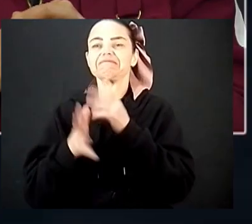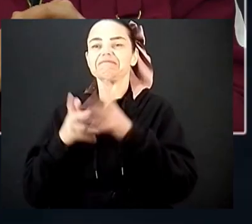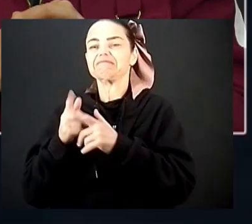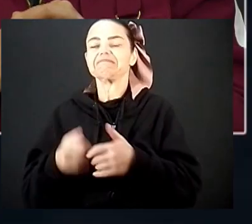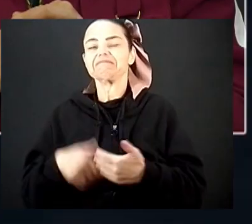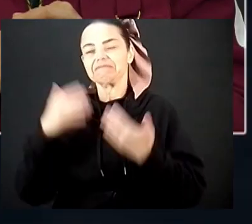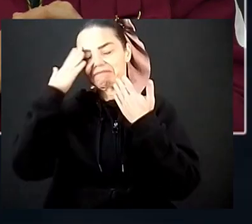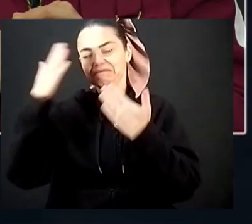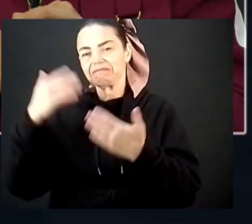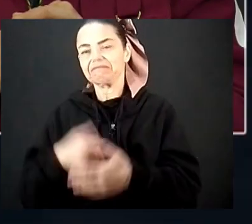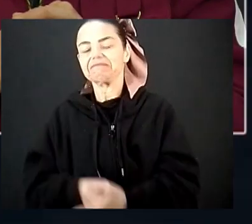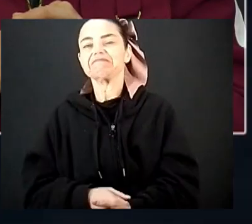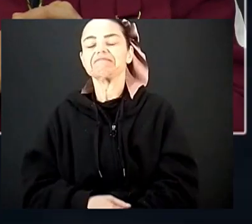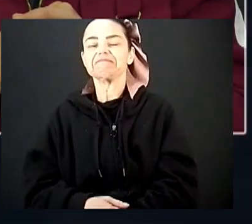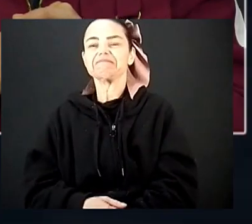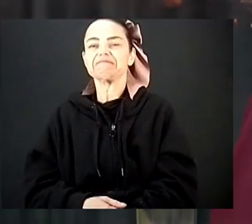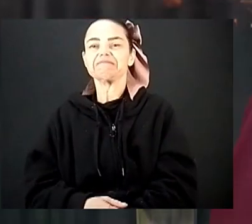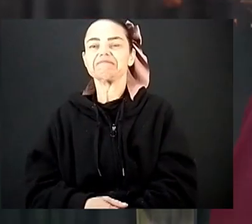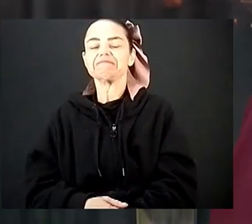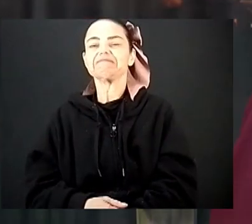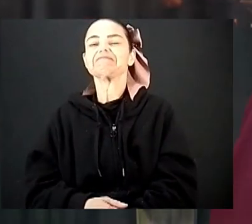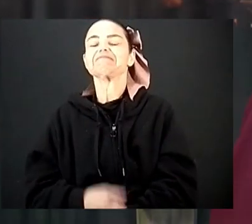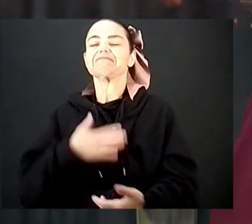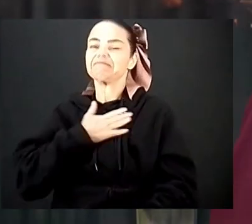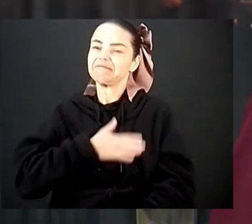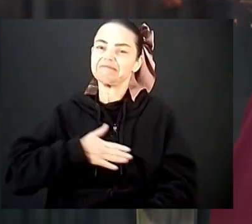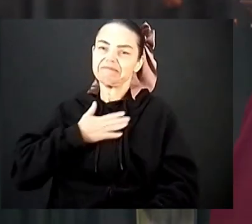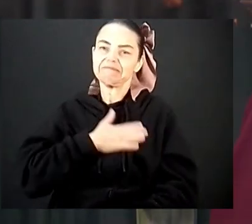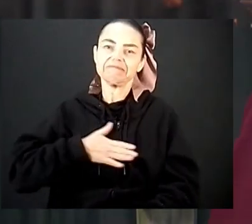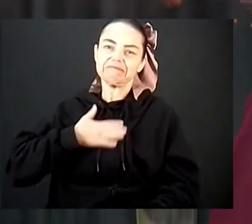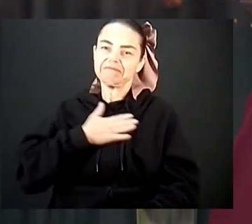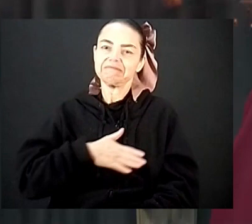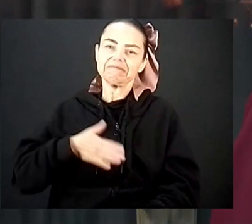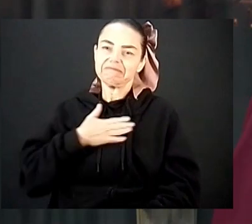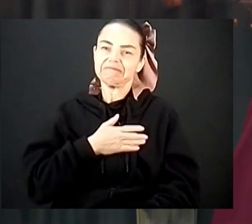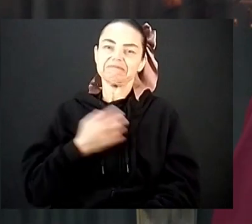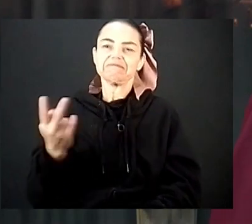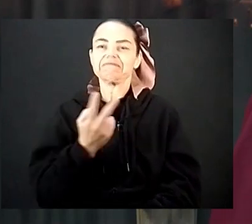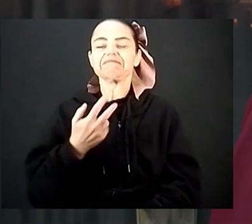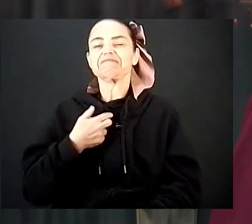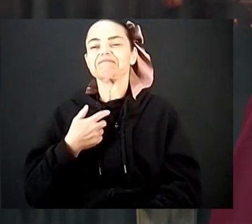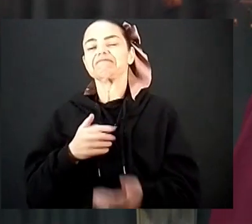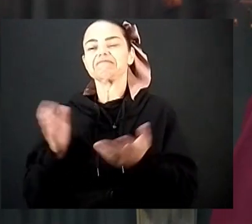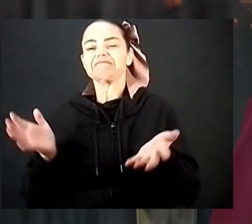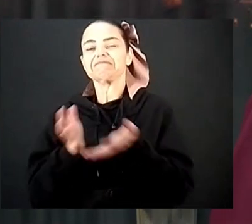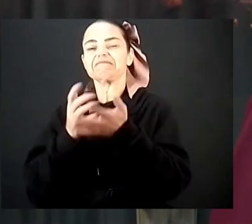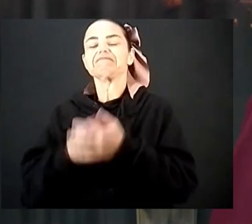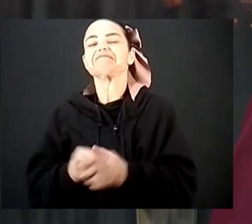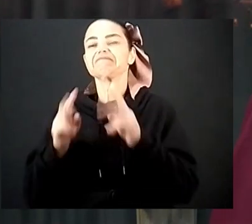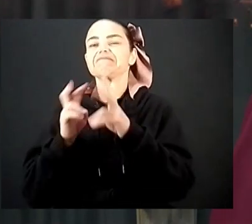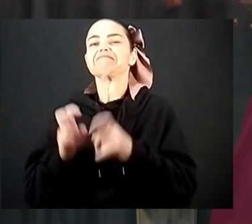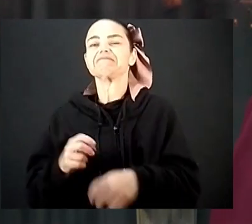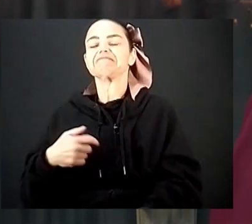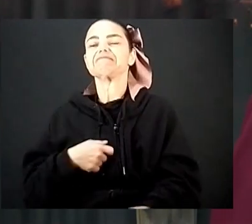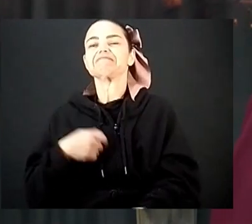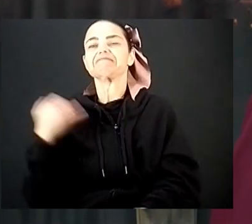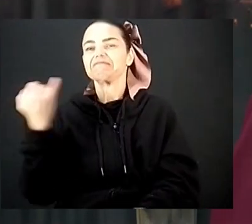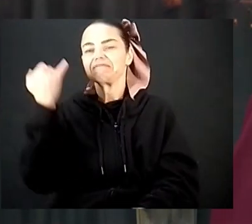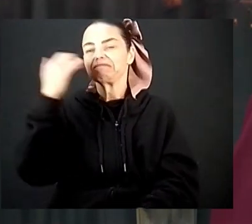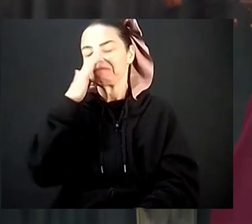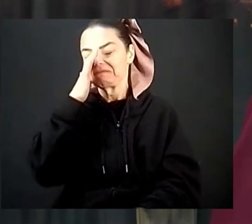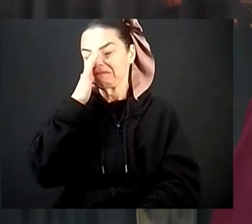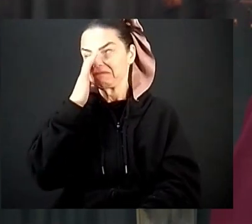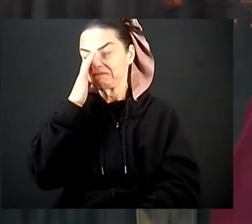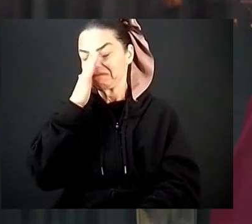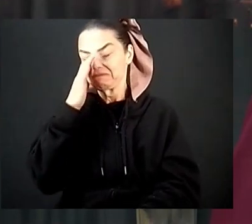sua participação. Imagina, foi um prazer enorme estar aqui com vocês, poder contribuir, falar de um assunto tão delicado, colocar isso, né,